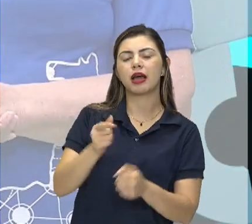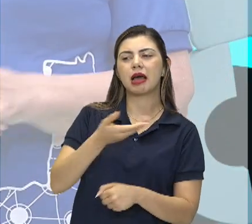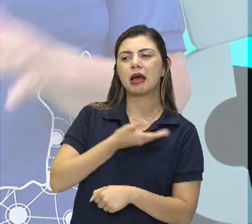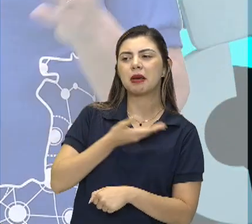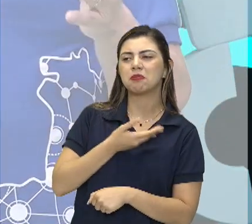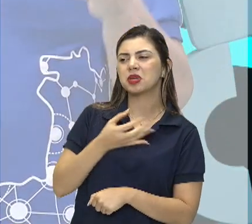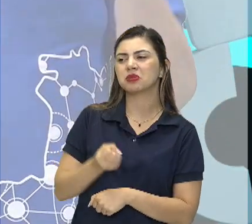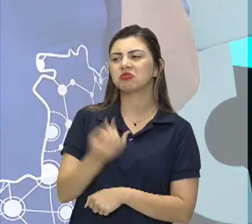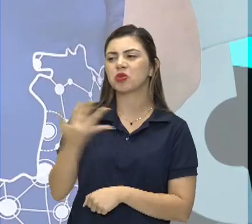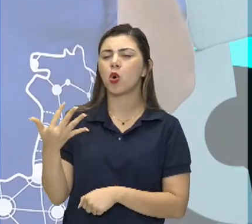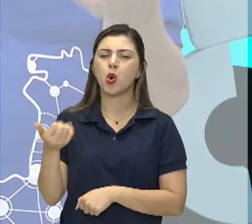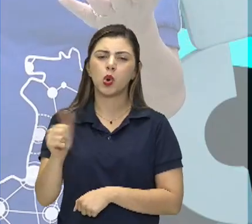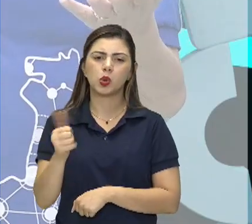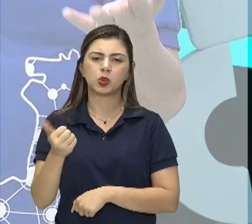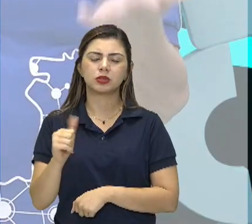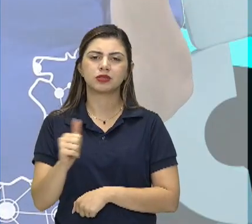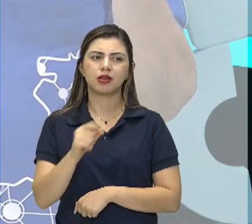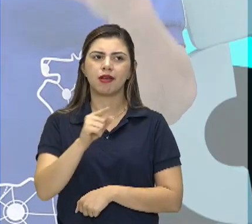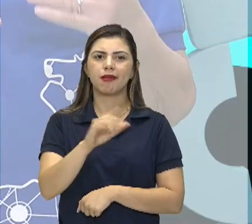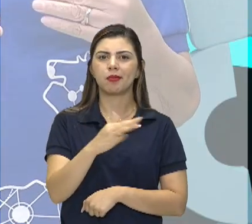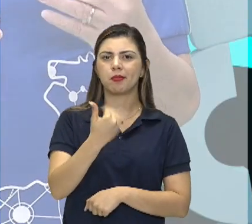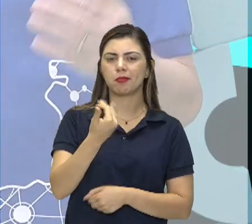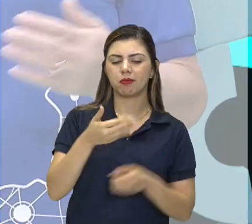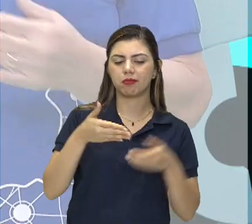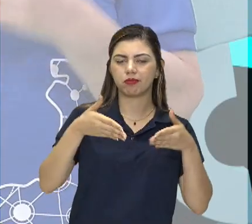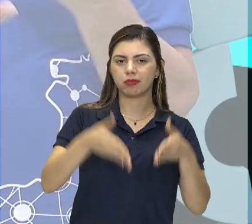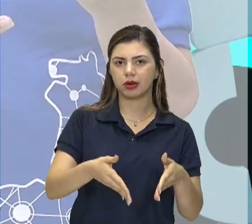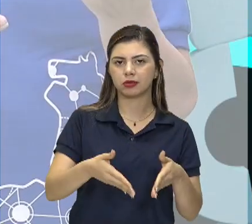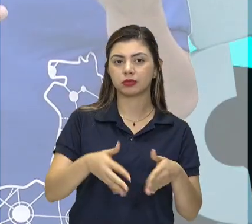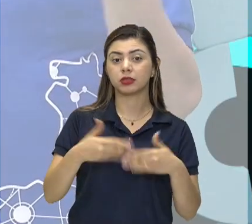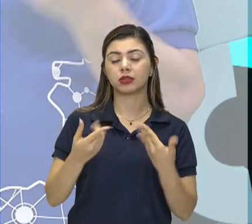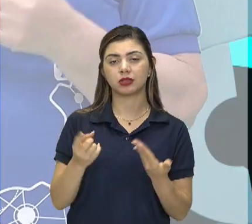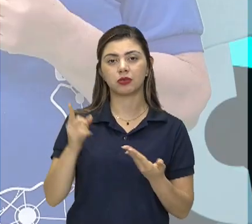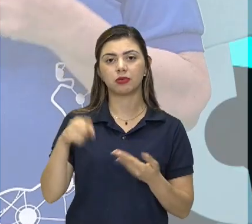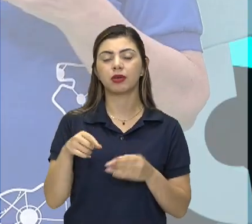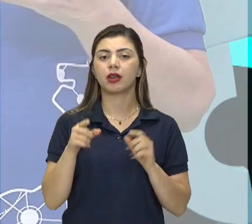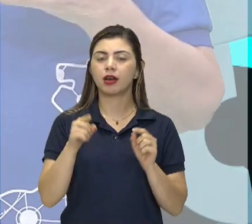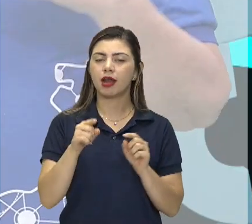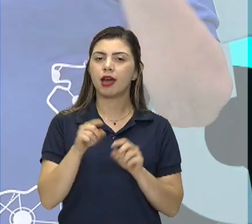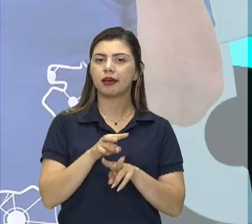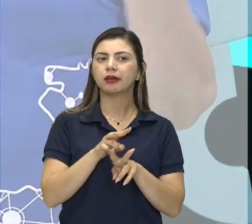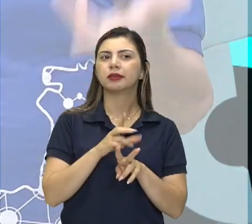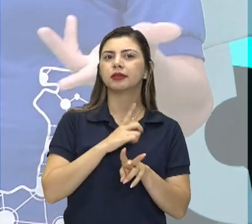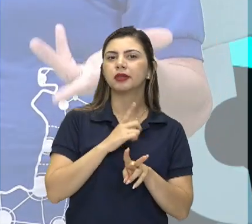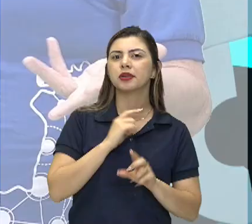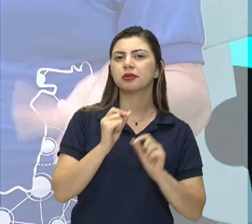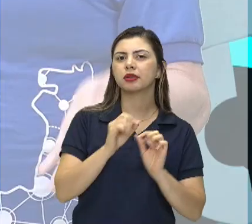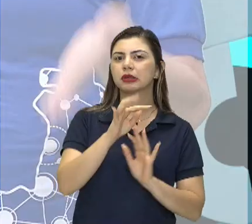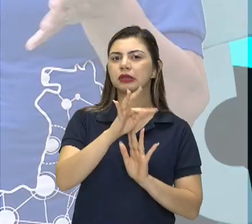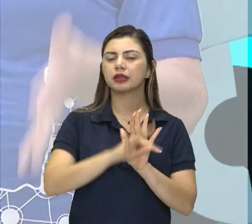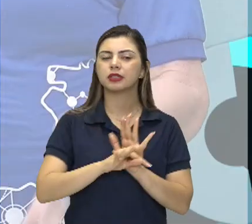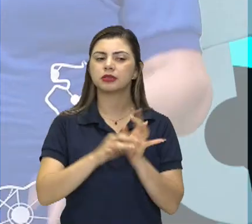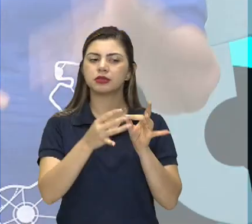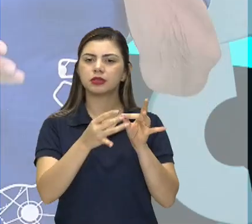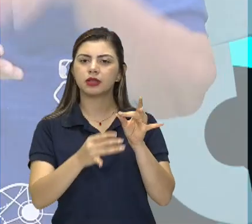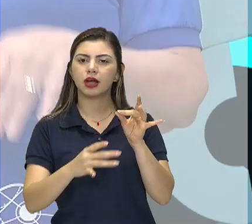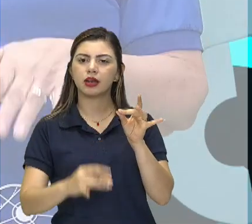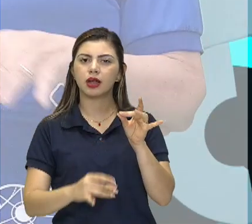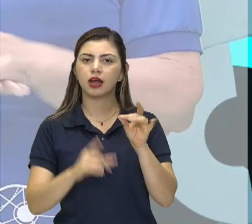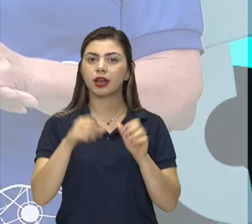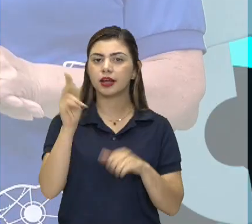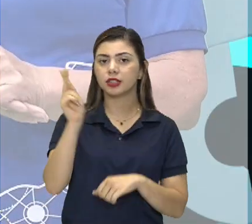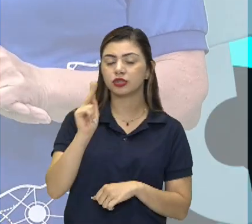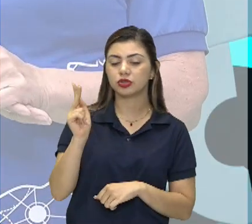amigos. Então, o trecho dessa obra, Machado de Assis está mostrando que ele começou a contar a história a partir